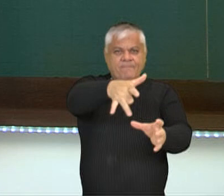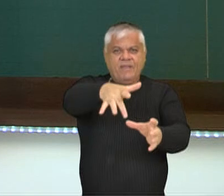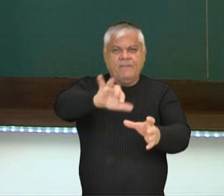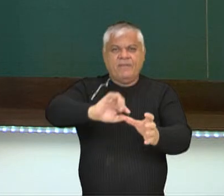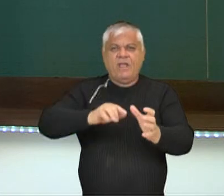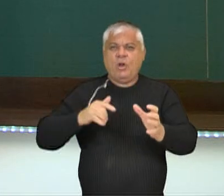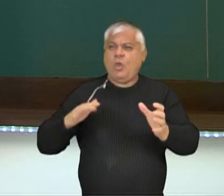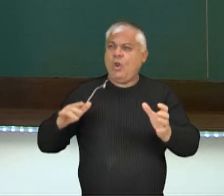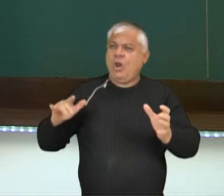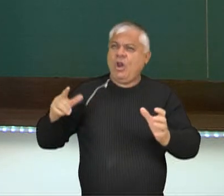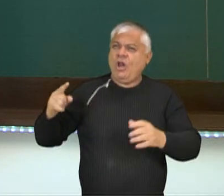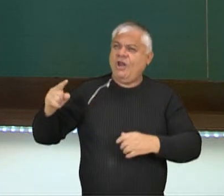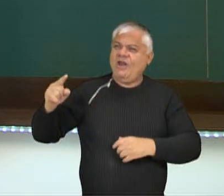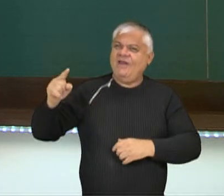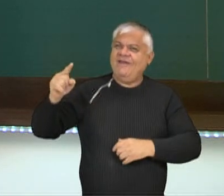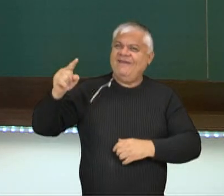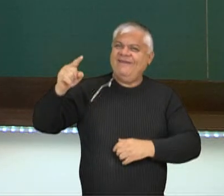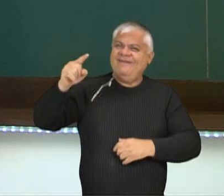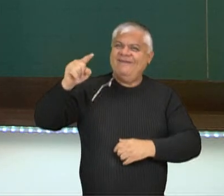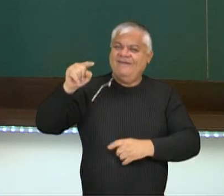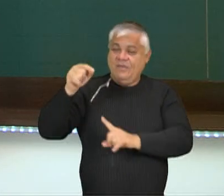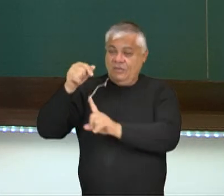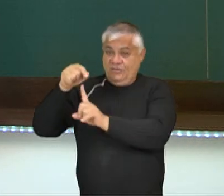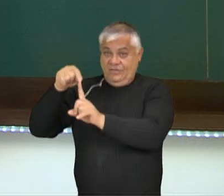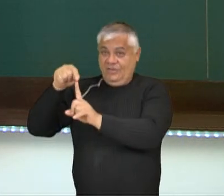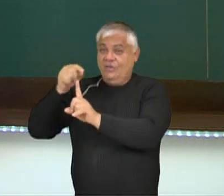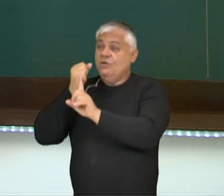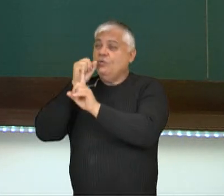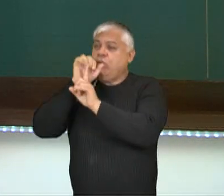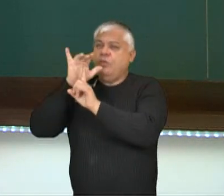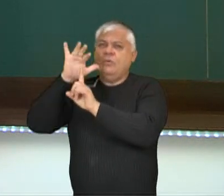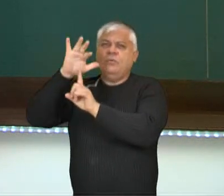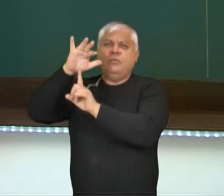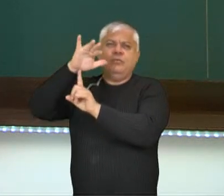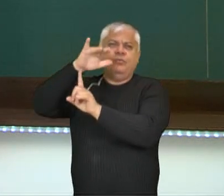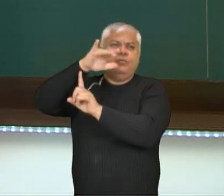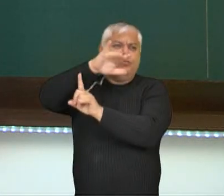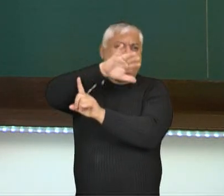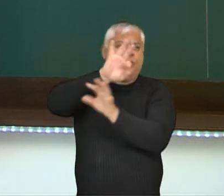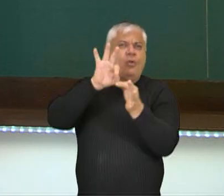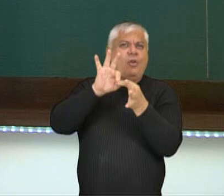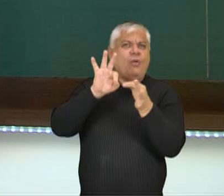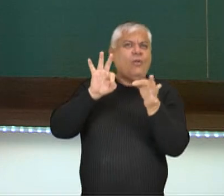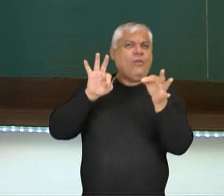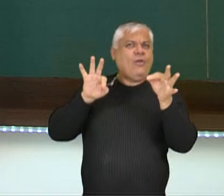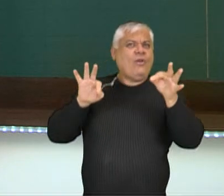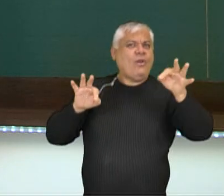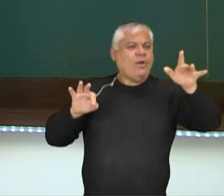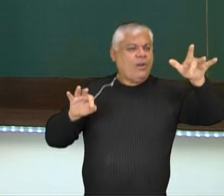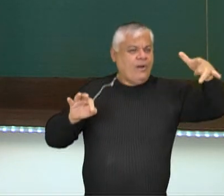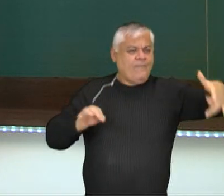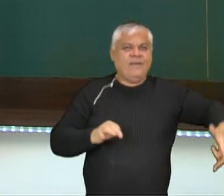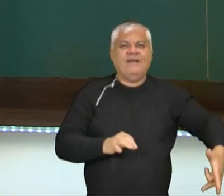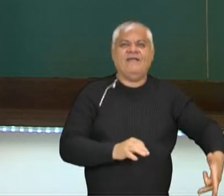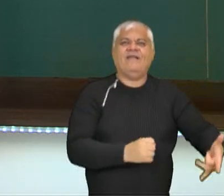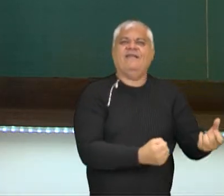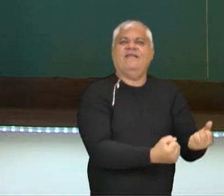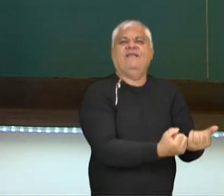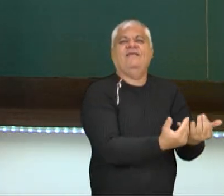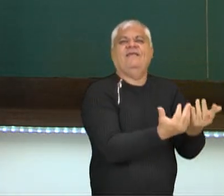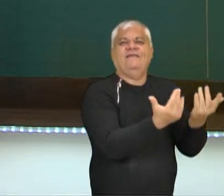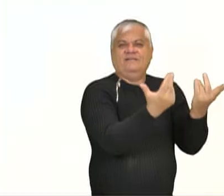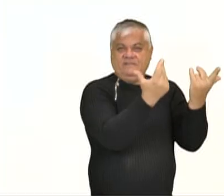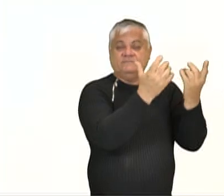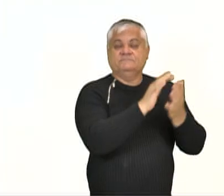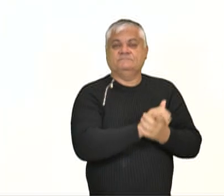longe ali da planta original, a planta mãe ali, né, evitando uma certa disputa ali no seu habitat. Muito bem.